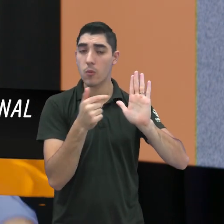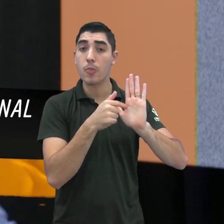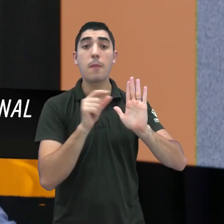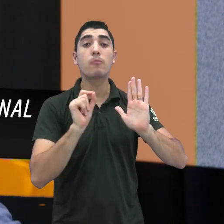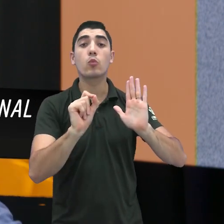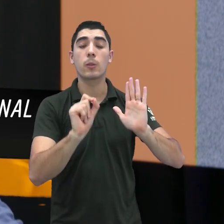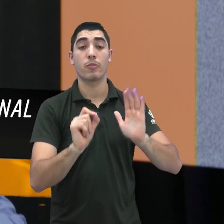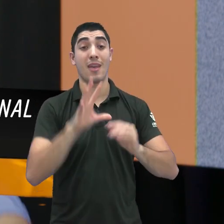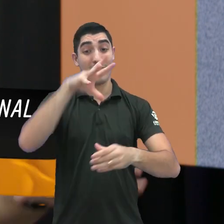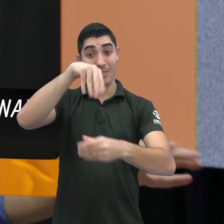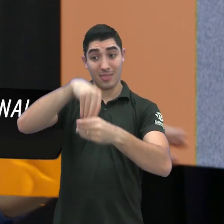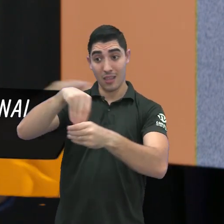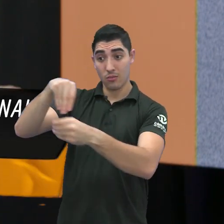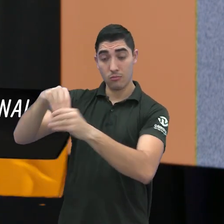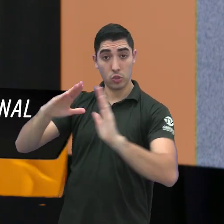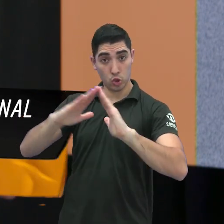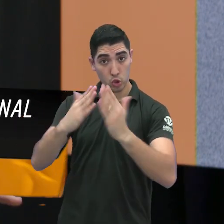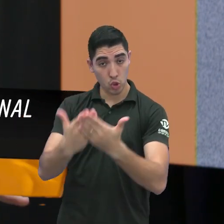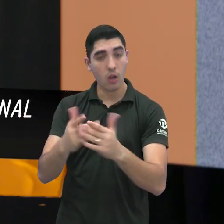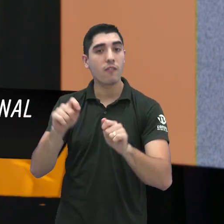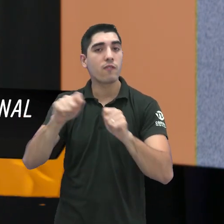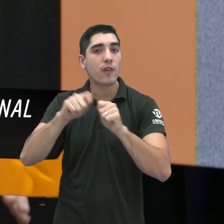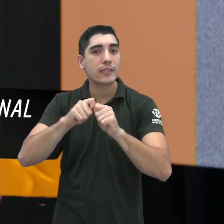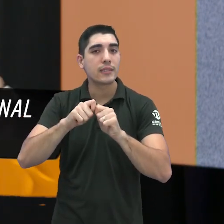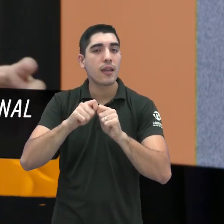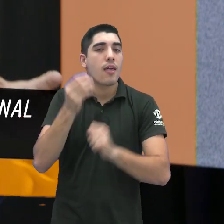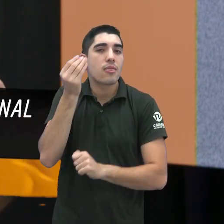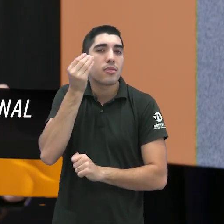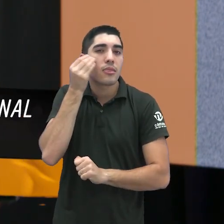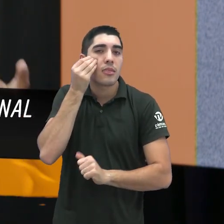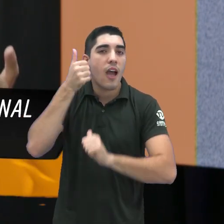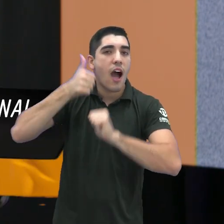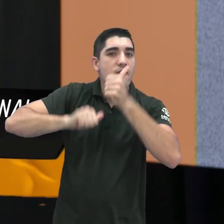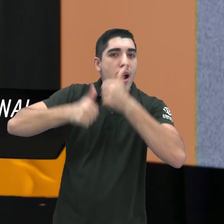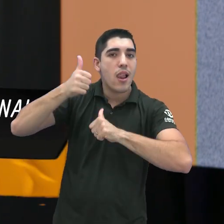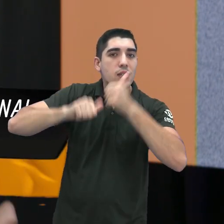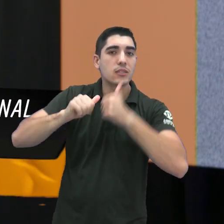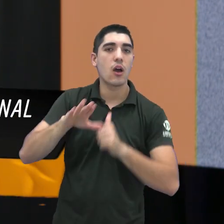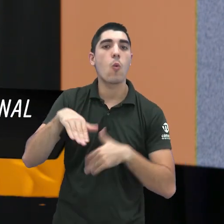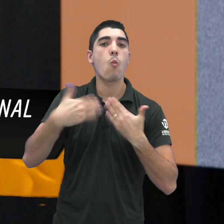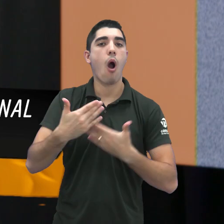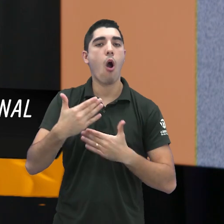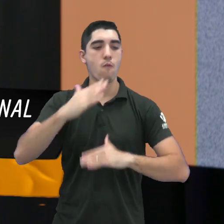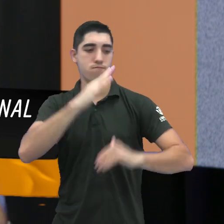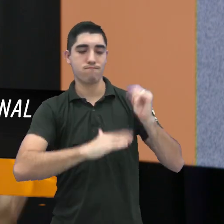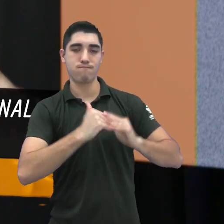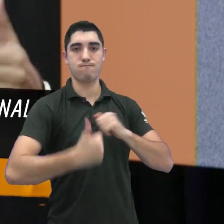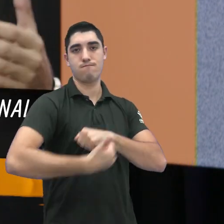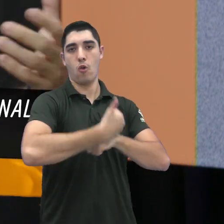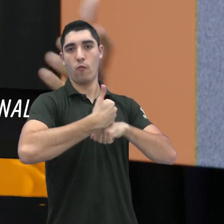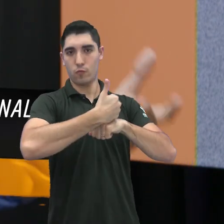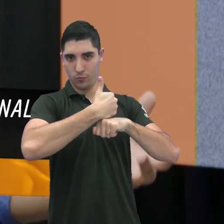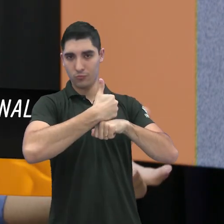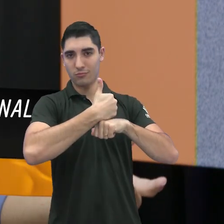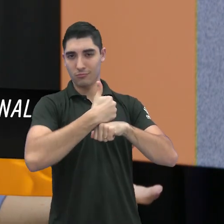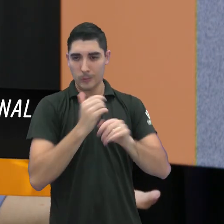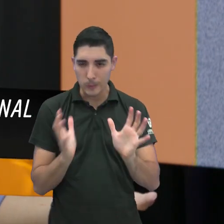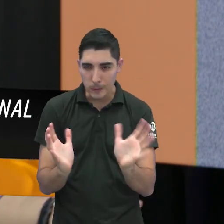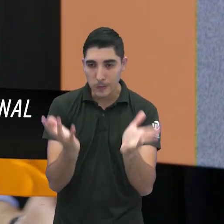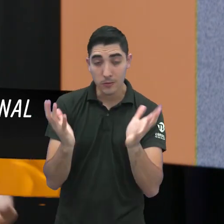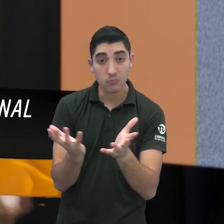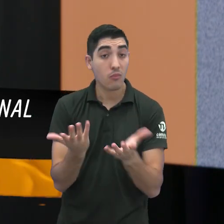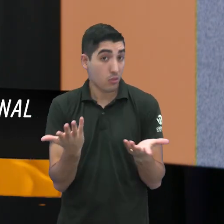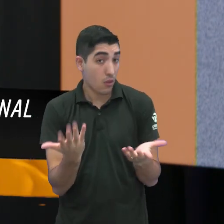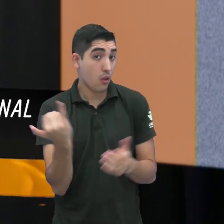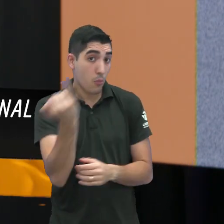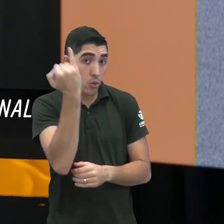escolas municipais testes vocacionais. Né? Legal. Ou seja, as escolas municipais também vão estar dando aquele incentivo para os Sim.